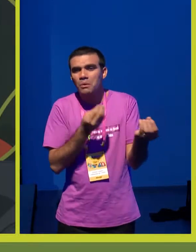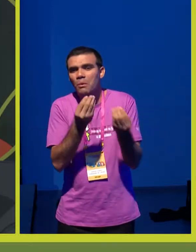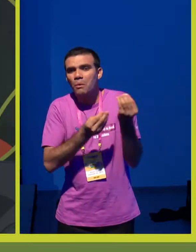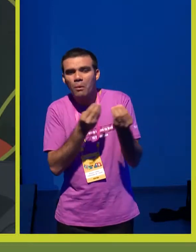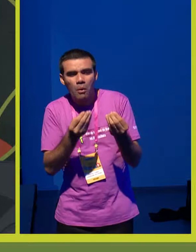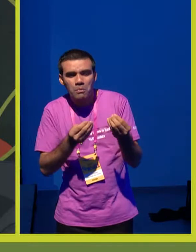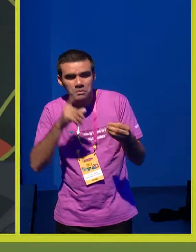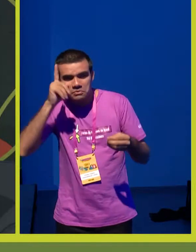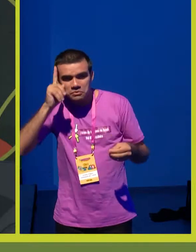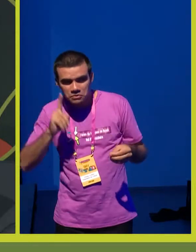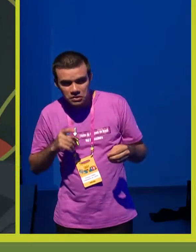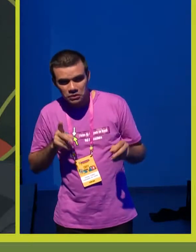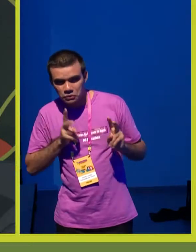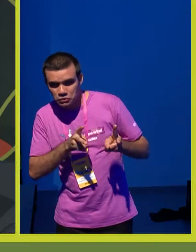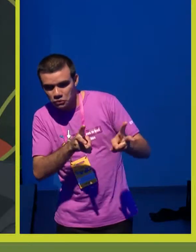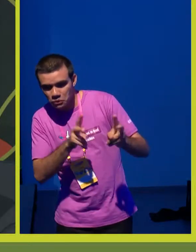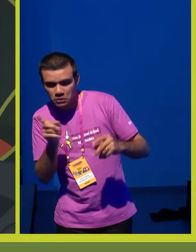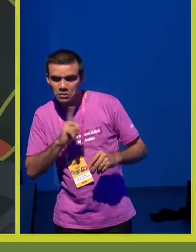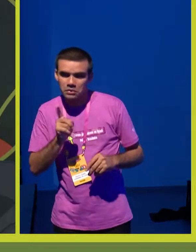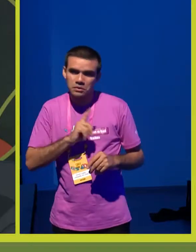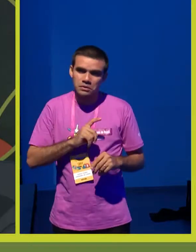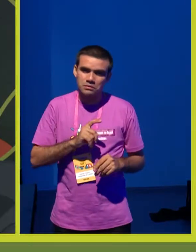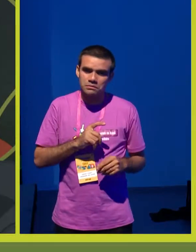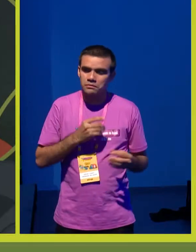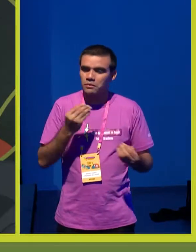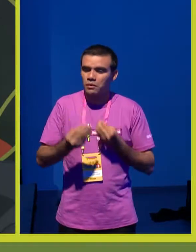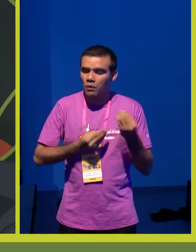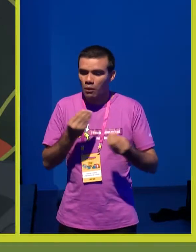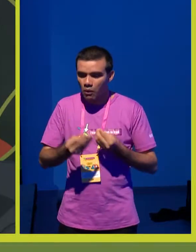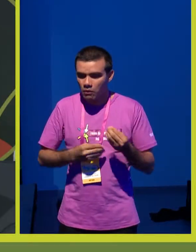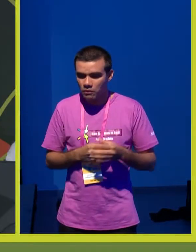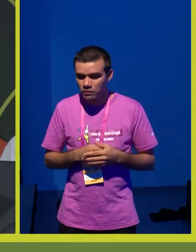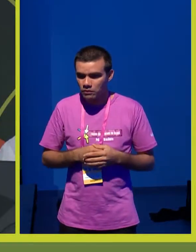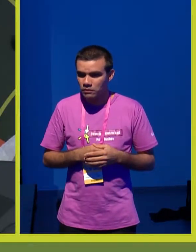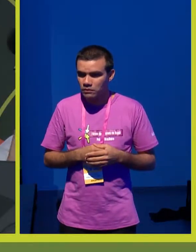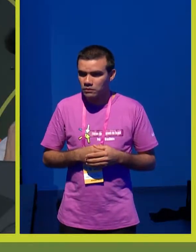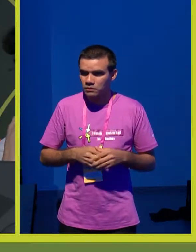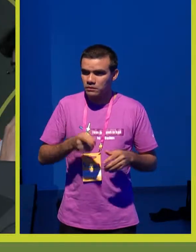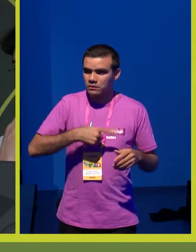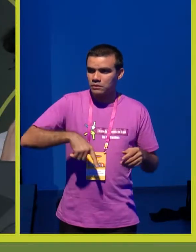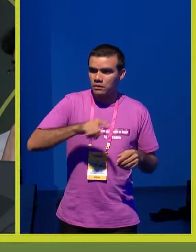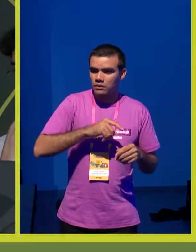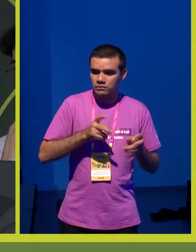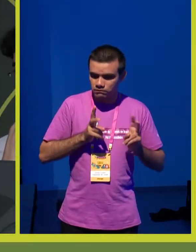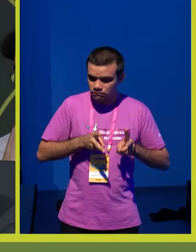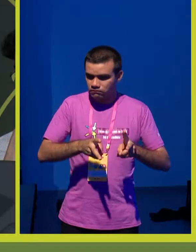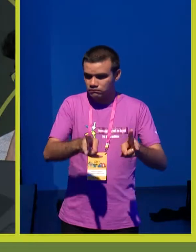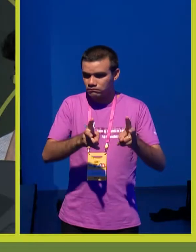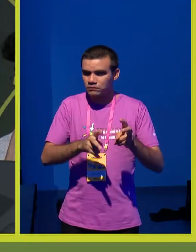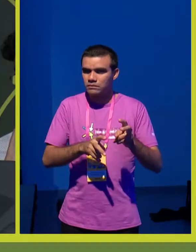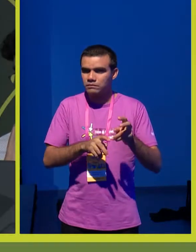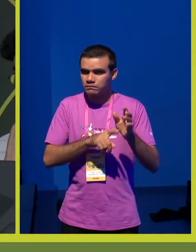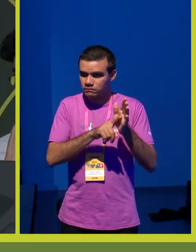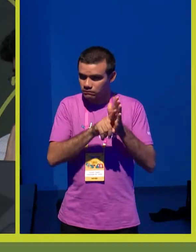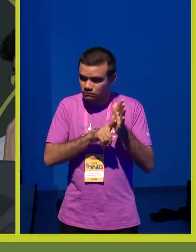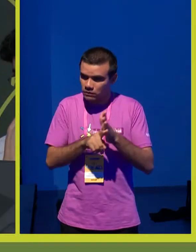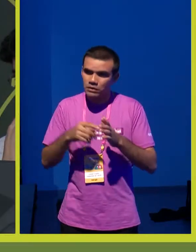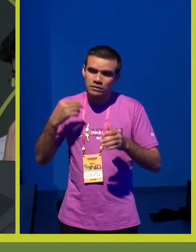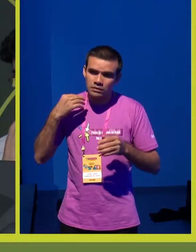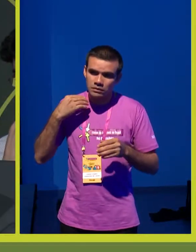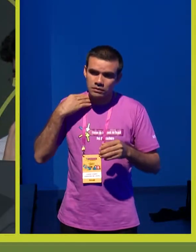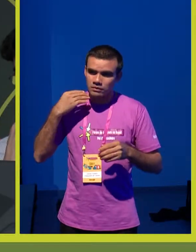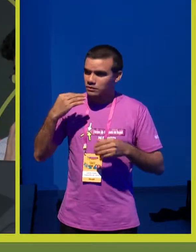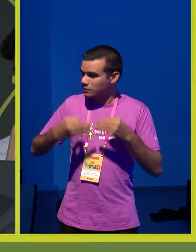dados estão adentro então são algumas medidas também que tem que ser discutidas postas à mesa eu faço uma provocação para os juristas